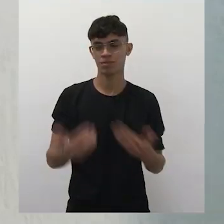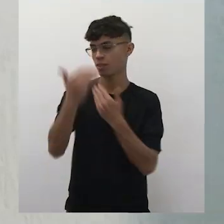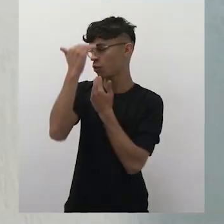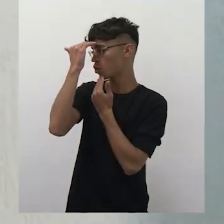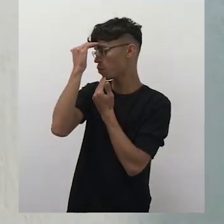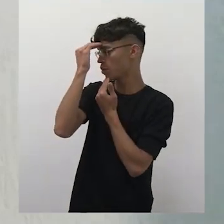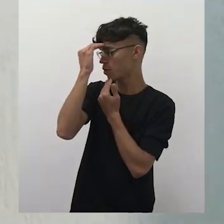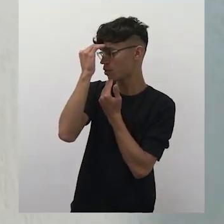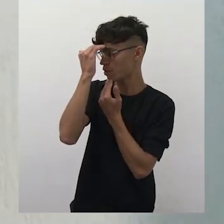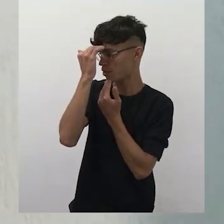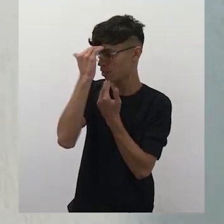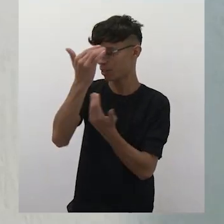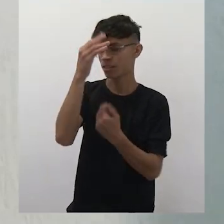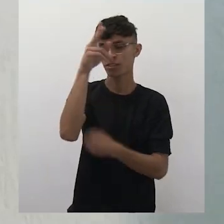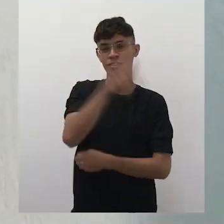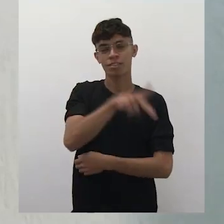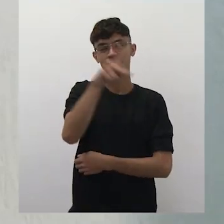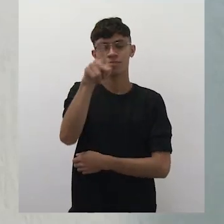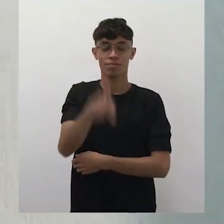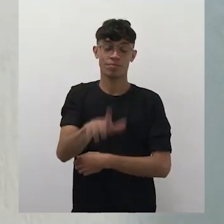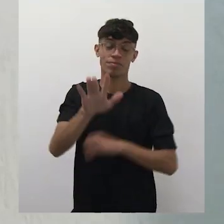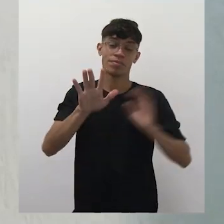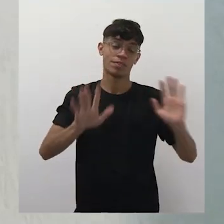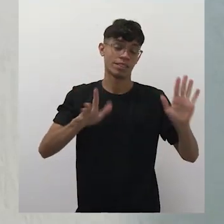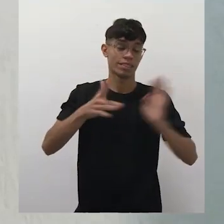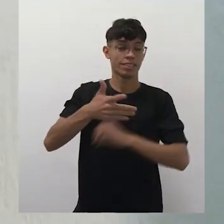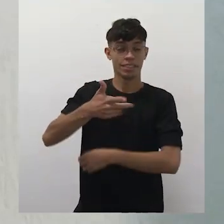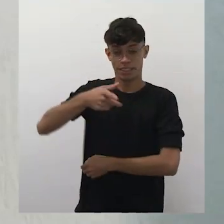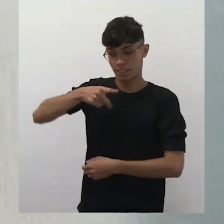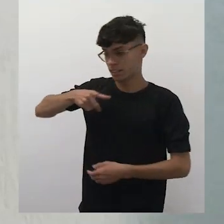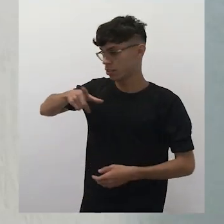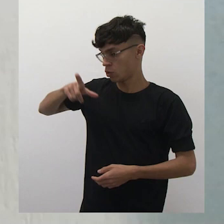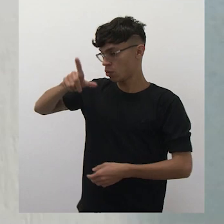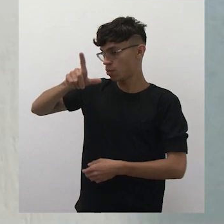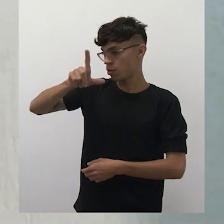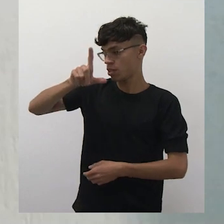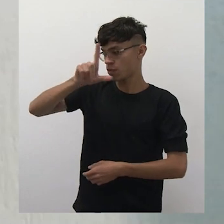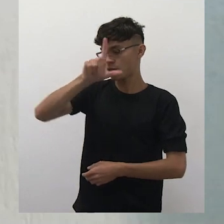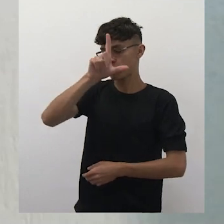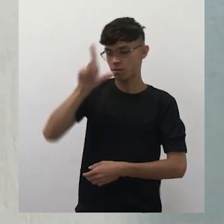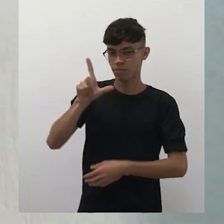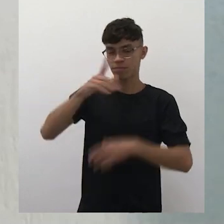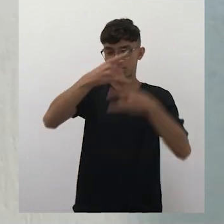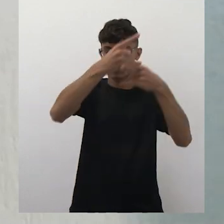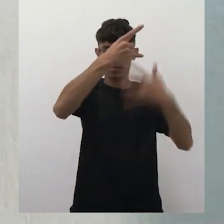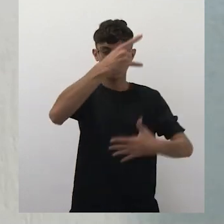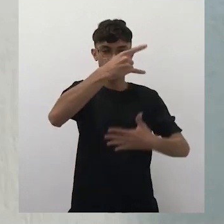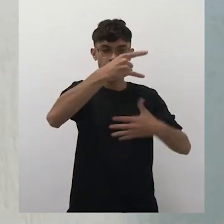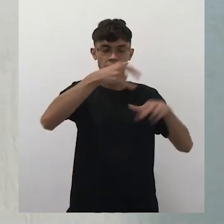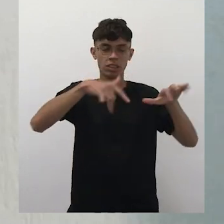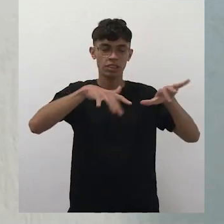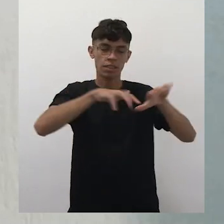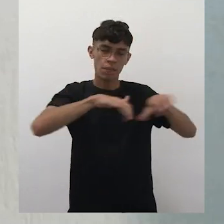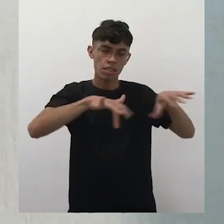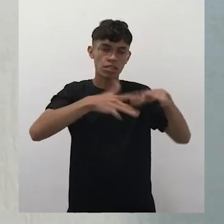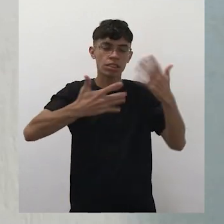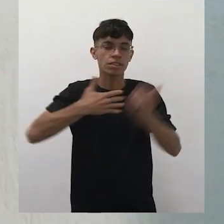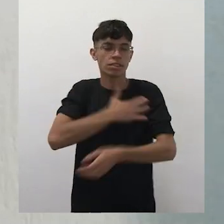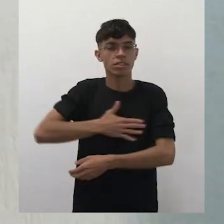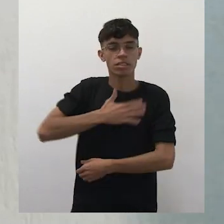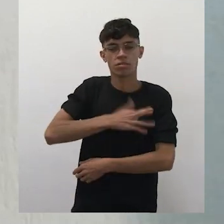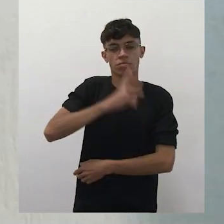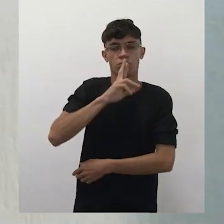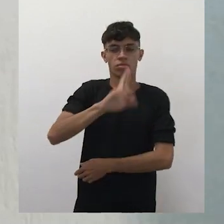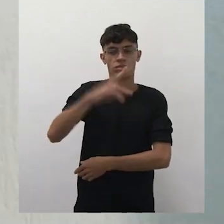Obrigada, professores. Bem, antes de trazer as contribuições do chat, gostaria de responder a